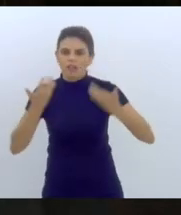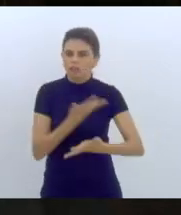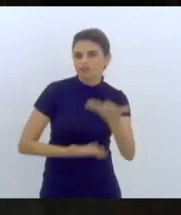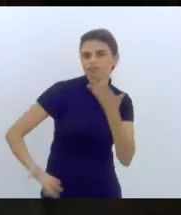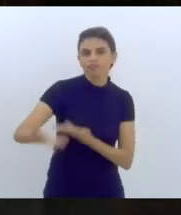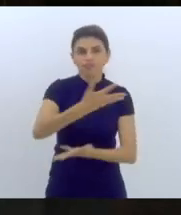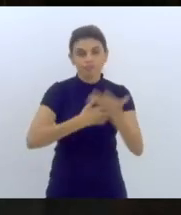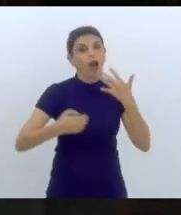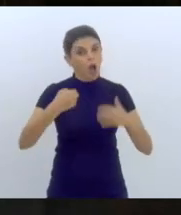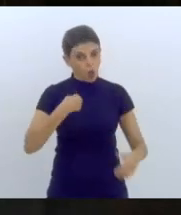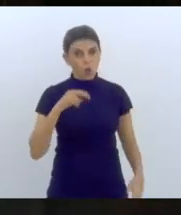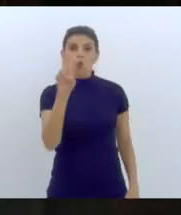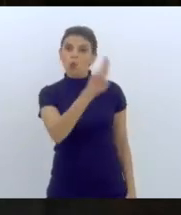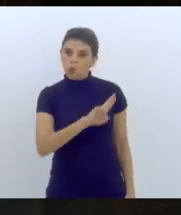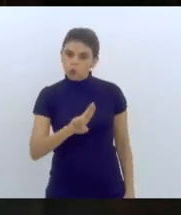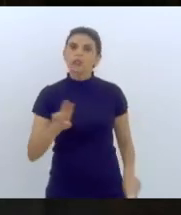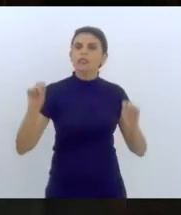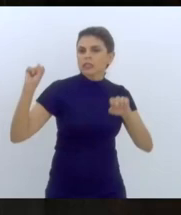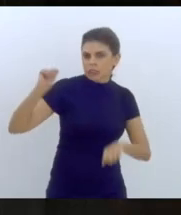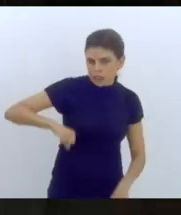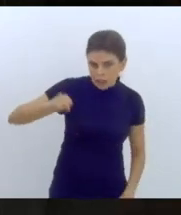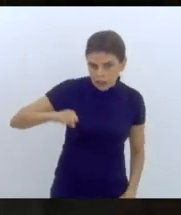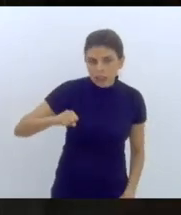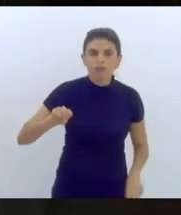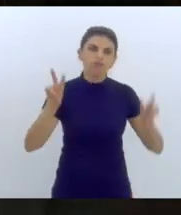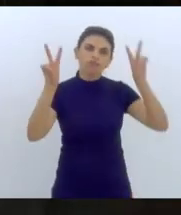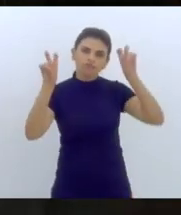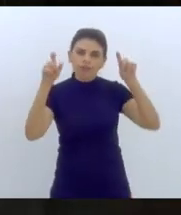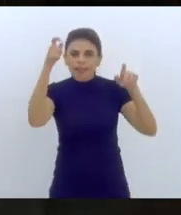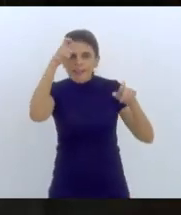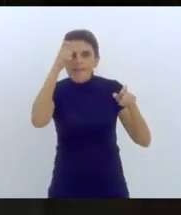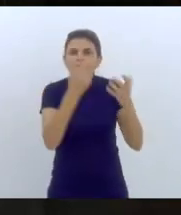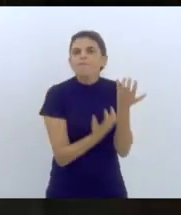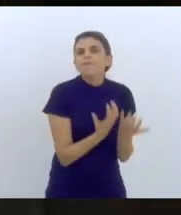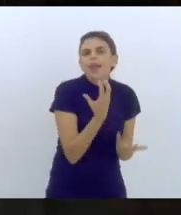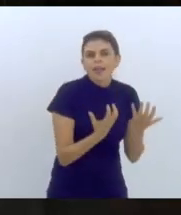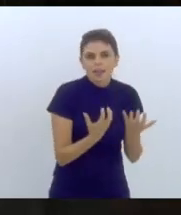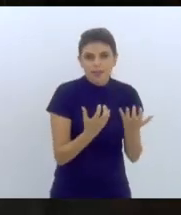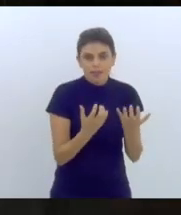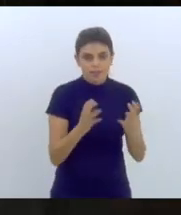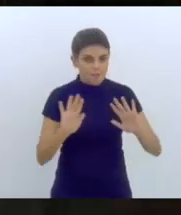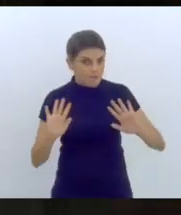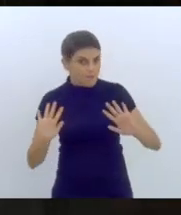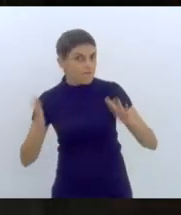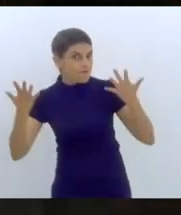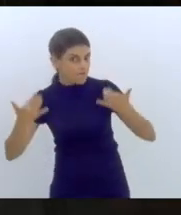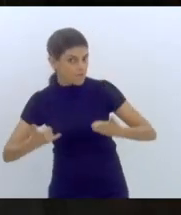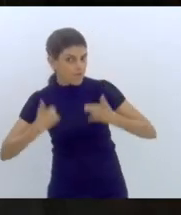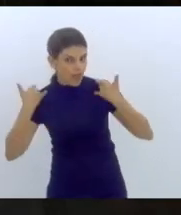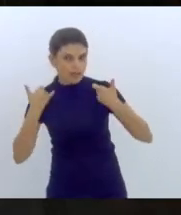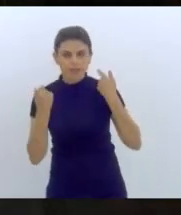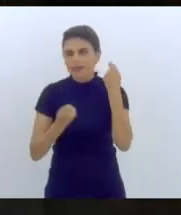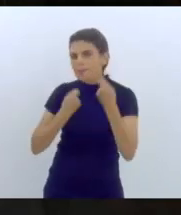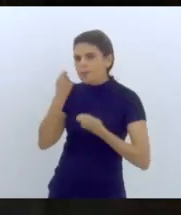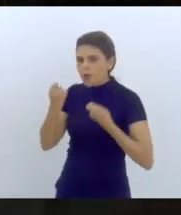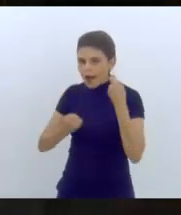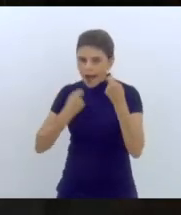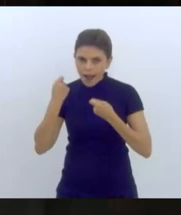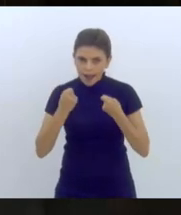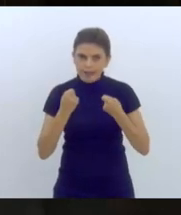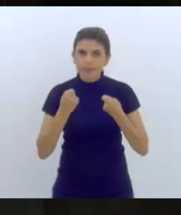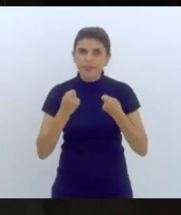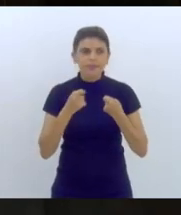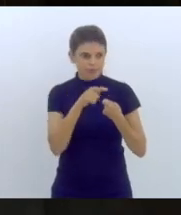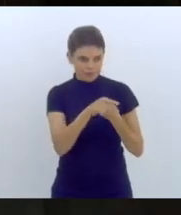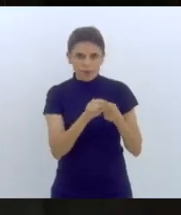aí que eu usei a expressão inferninho, para dizer que fazer uma festa numa pandemia, numa boate, era fazer um inferninho. E